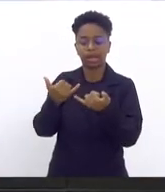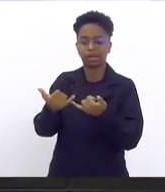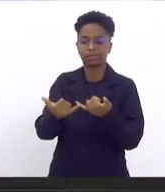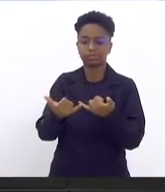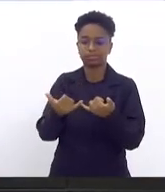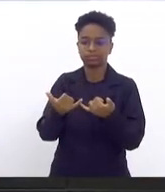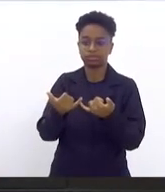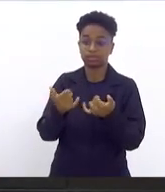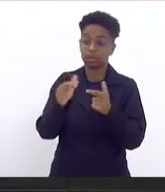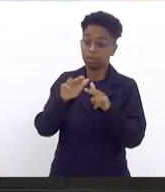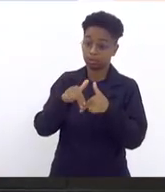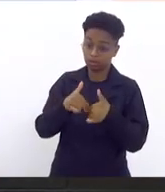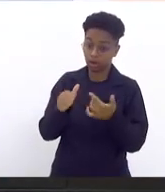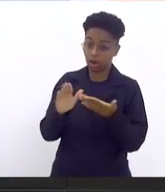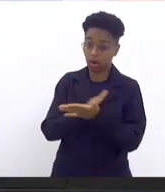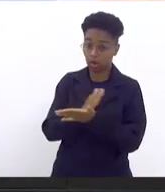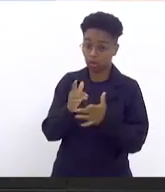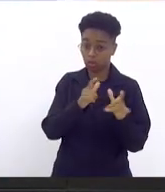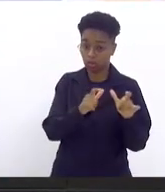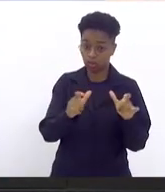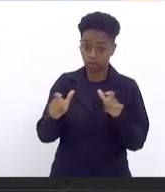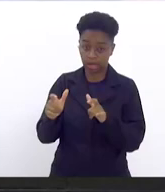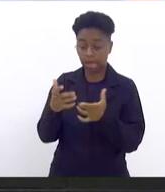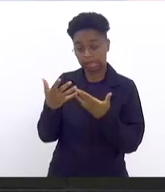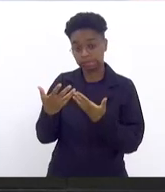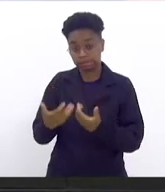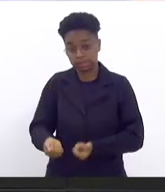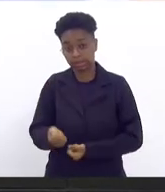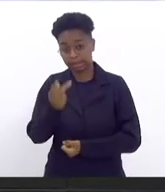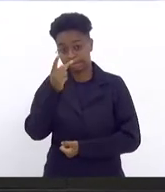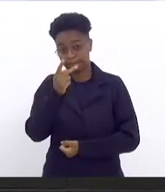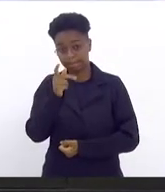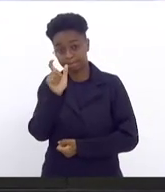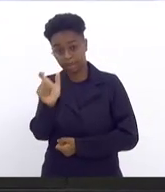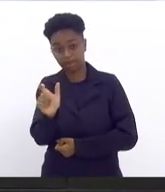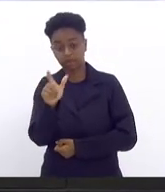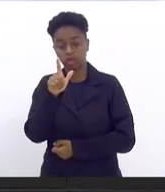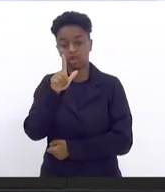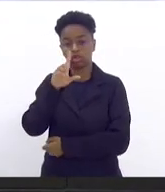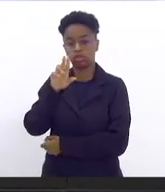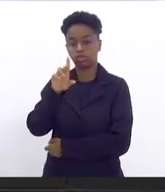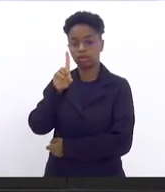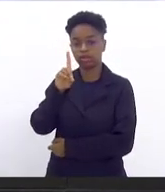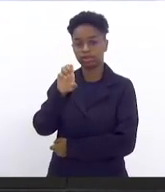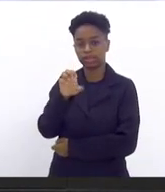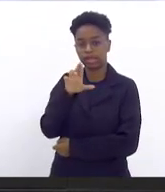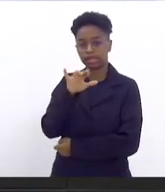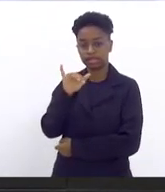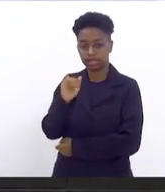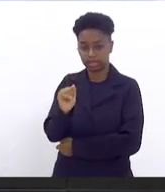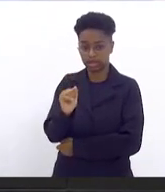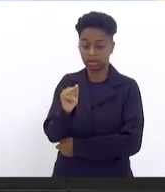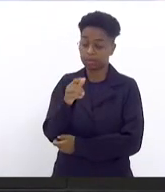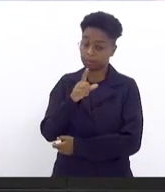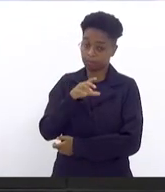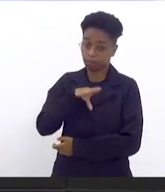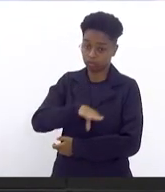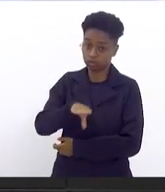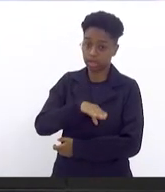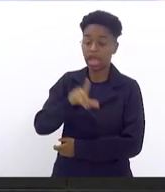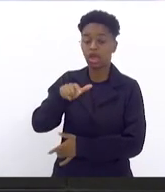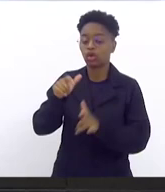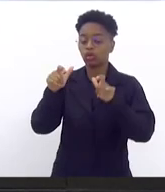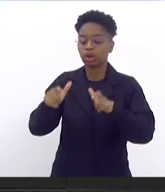isso, em alguns lugares, vem adotando a palavra luderia em português para descrever um lugar onde você pode